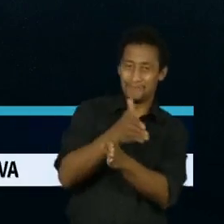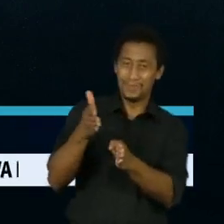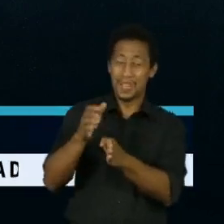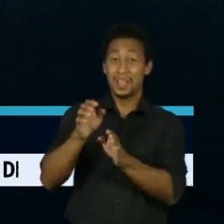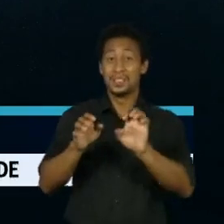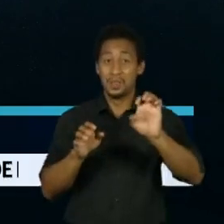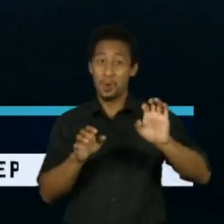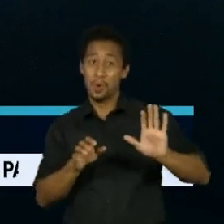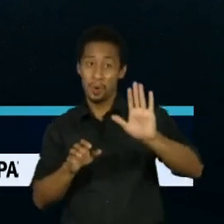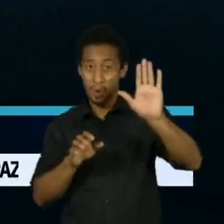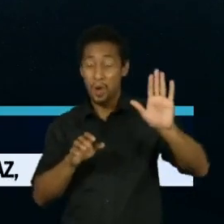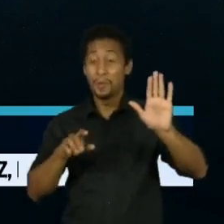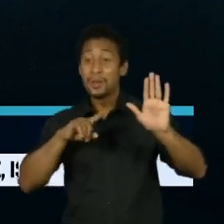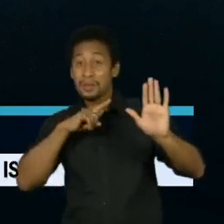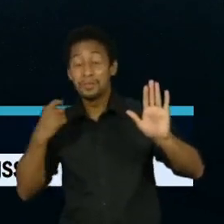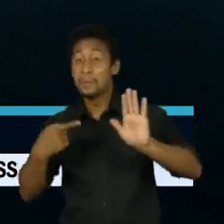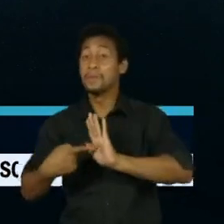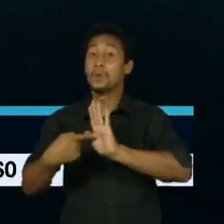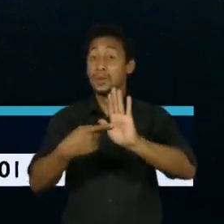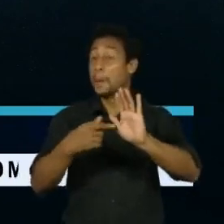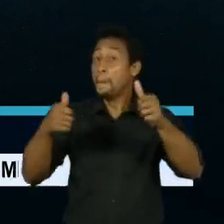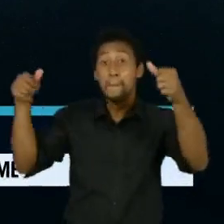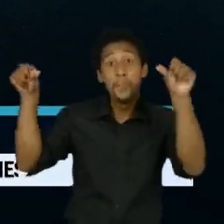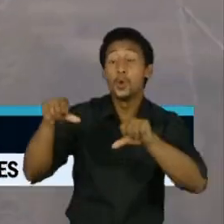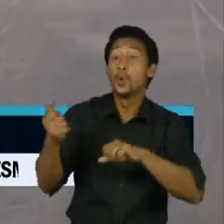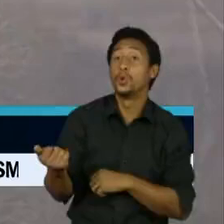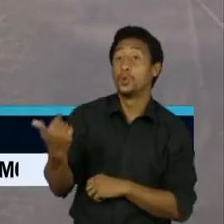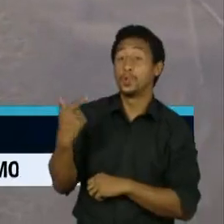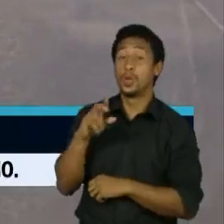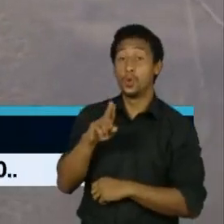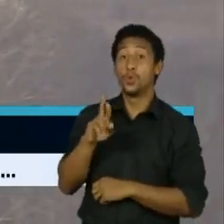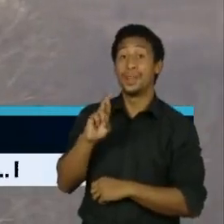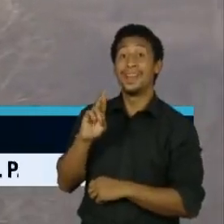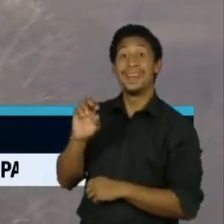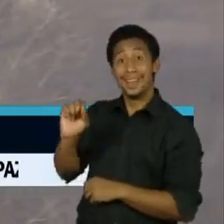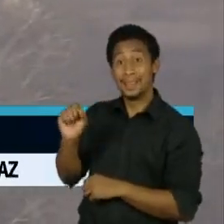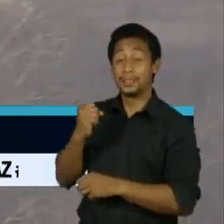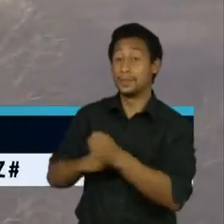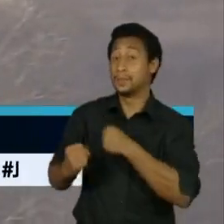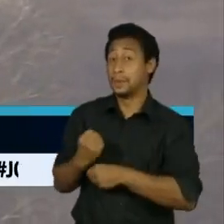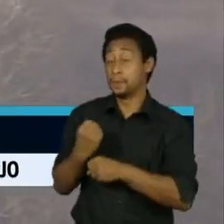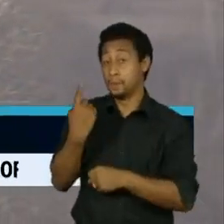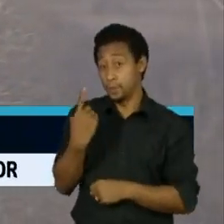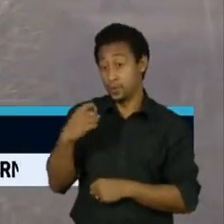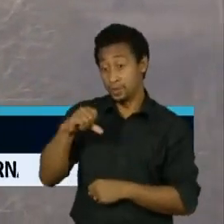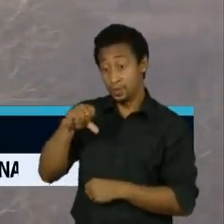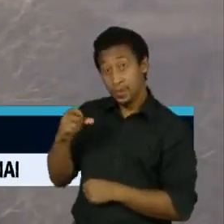da queda do Império Soviético em 1991, que levou a uma redefinição de